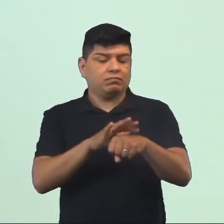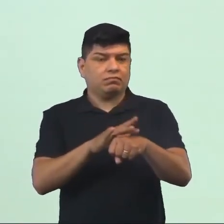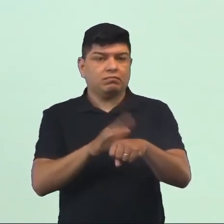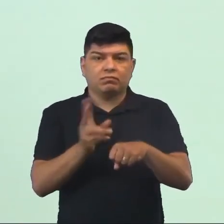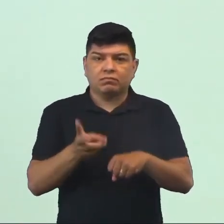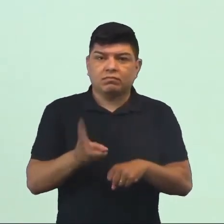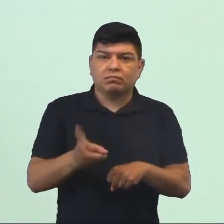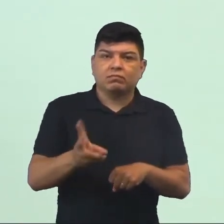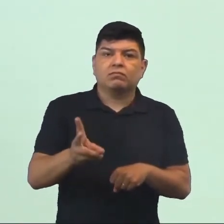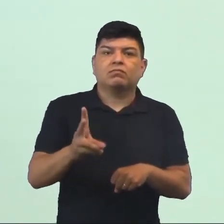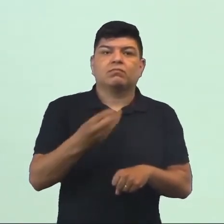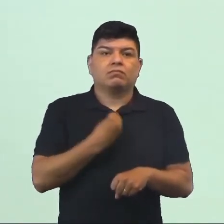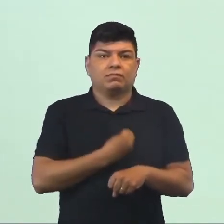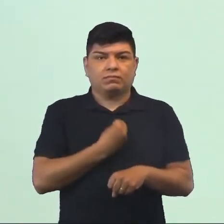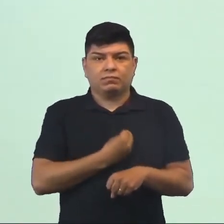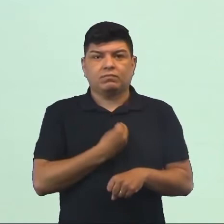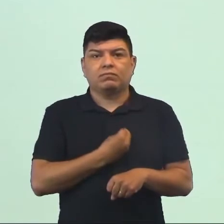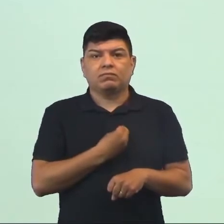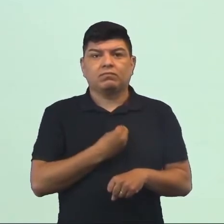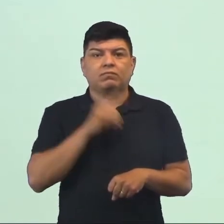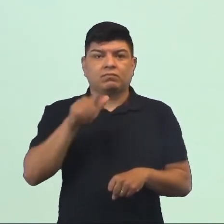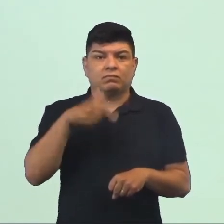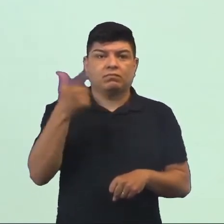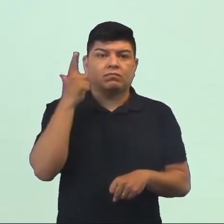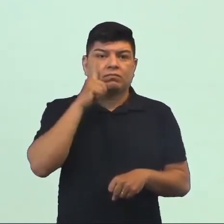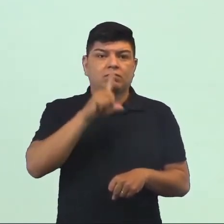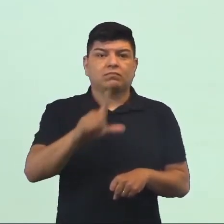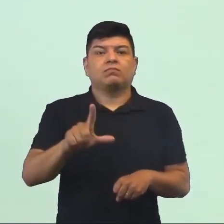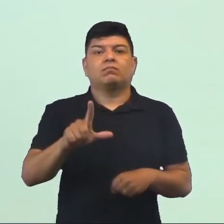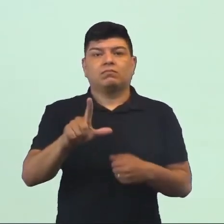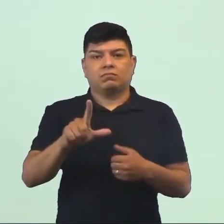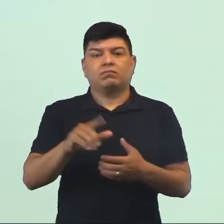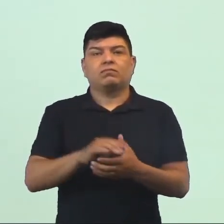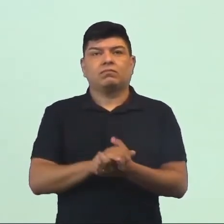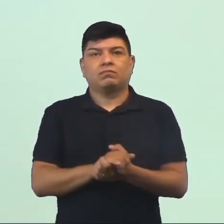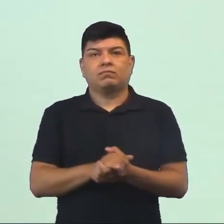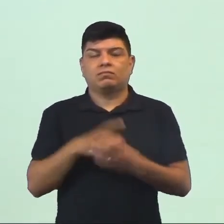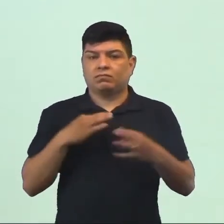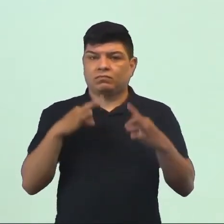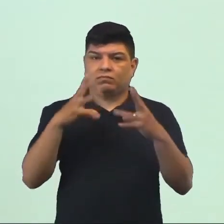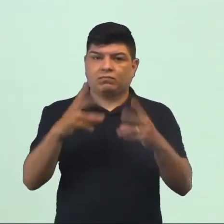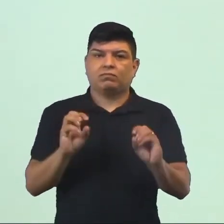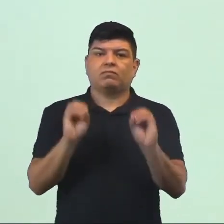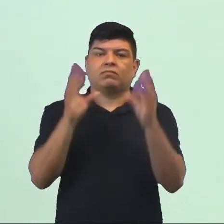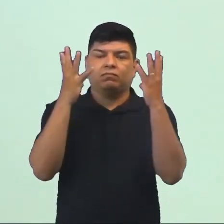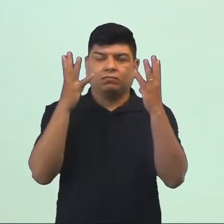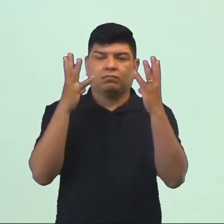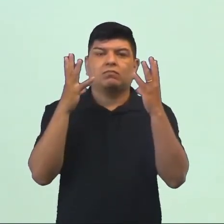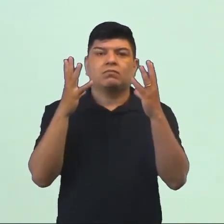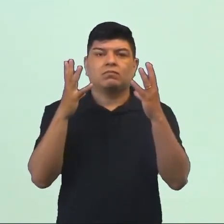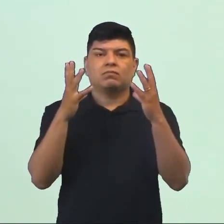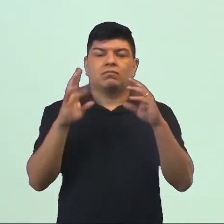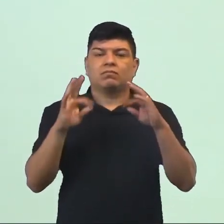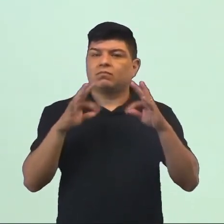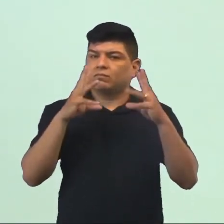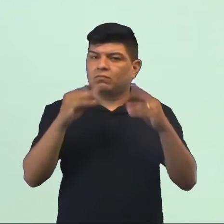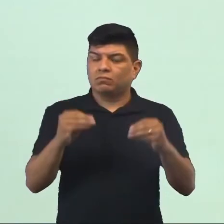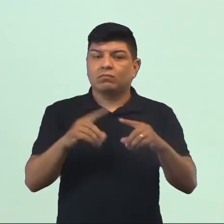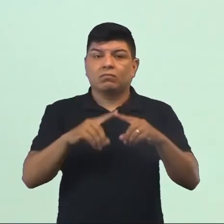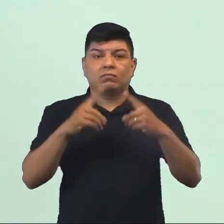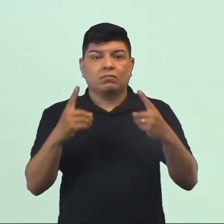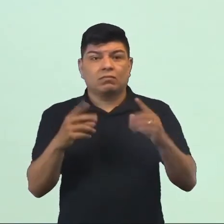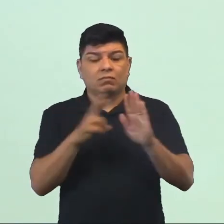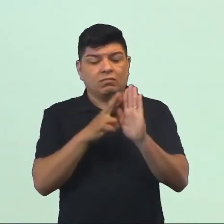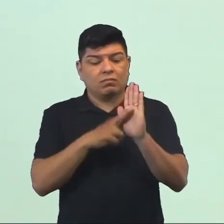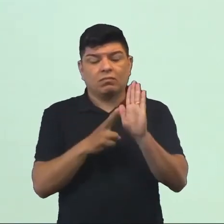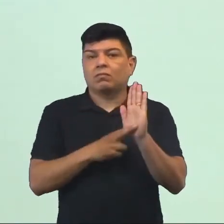se mantendo, participando da campanha, depois de eleito, de todas as cerimônias, de todos os protocolos,